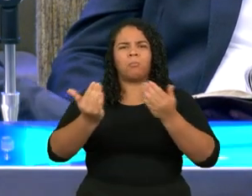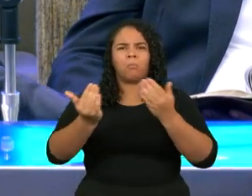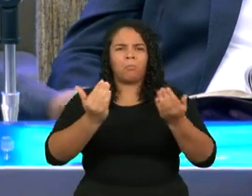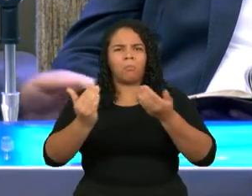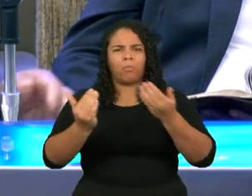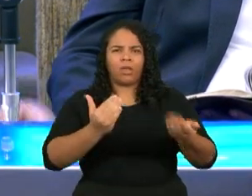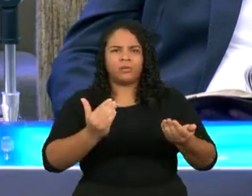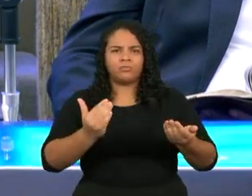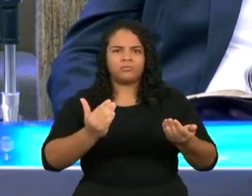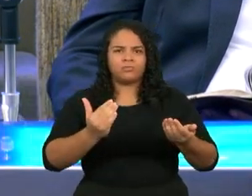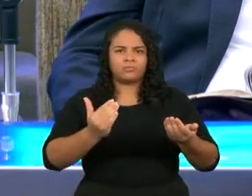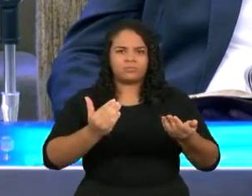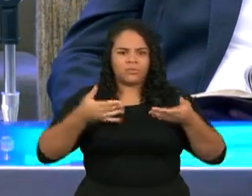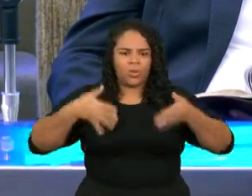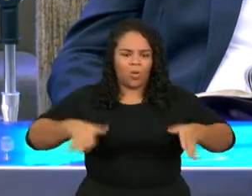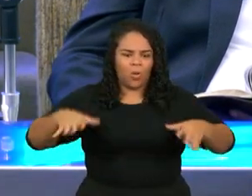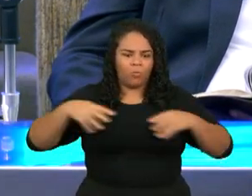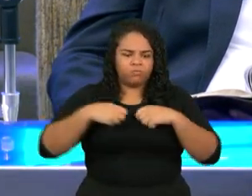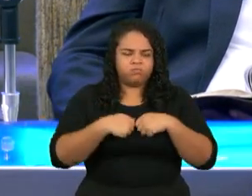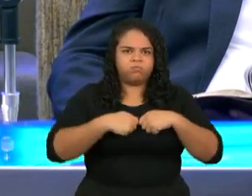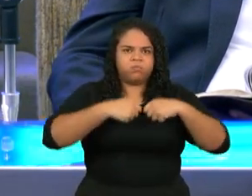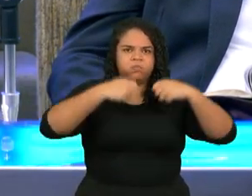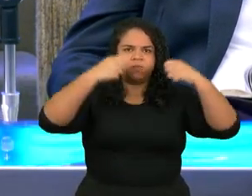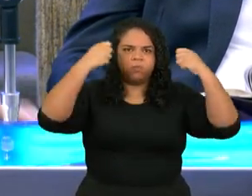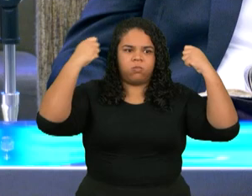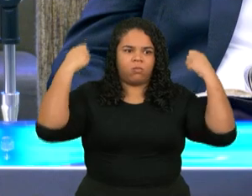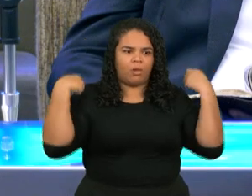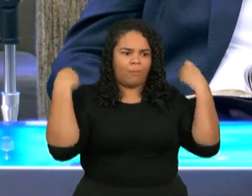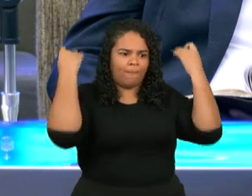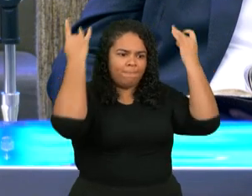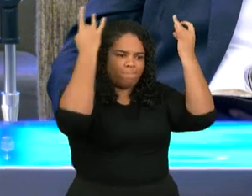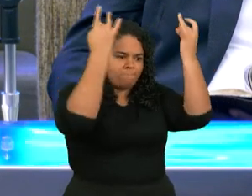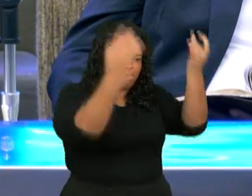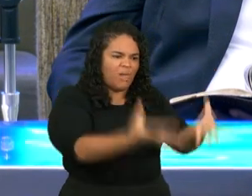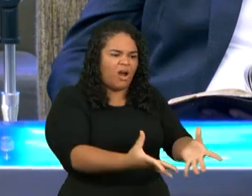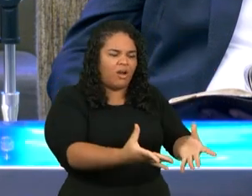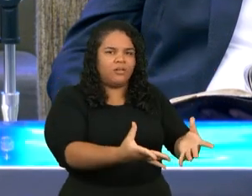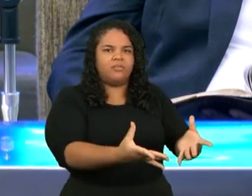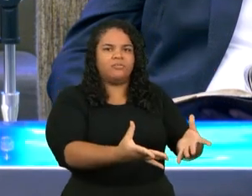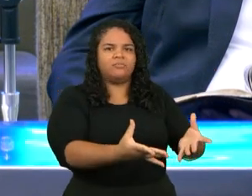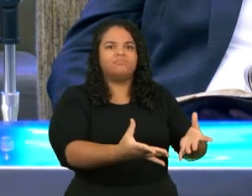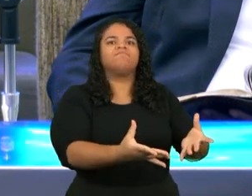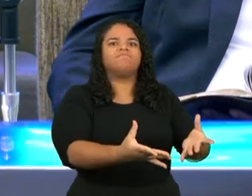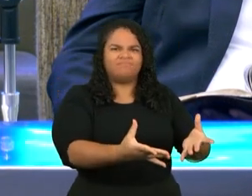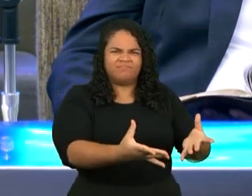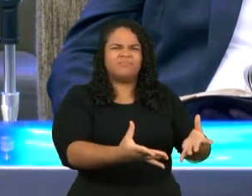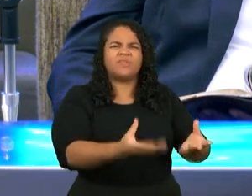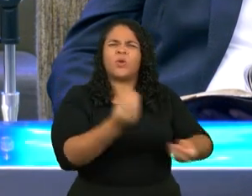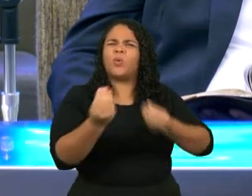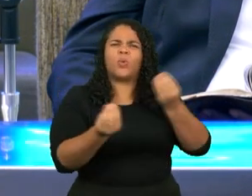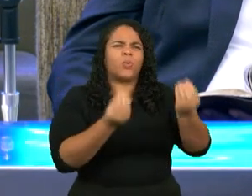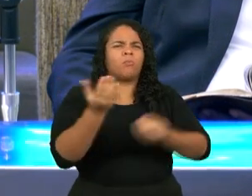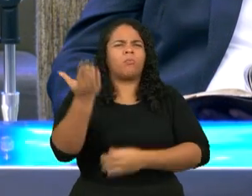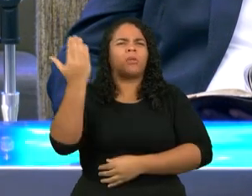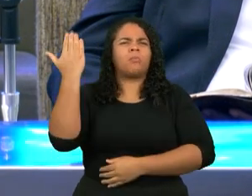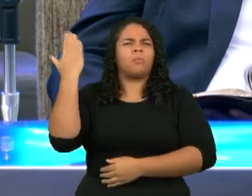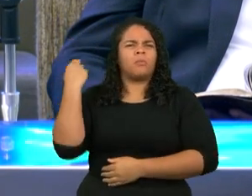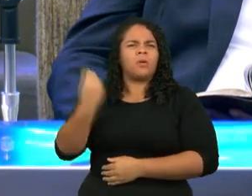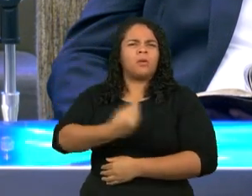fora jogar para longe de você aquela forma de vida que você vivia